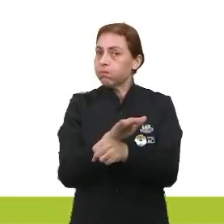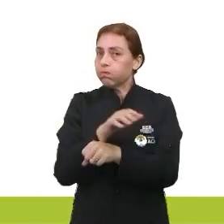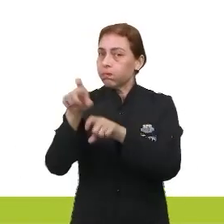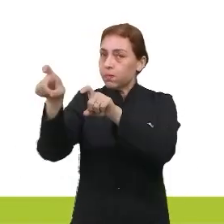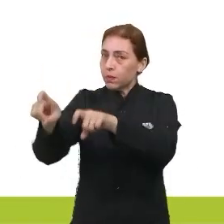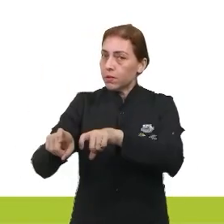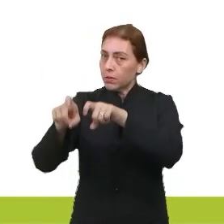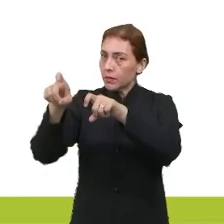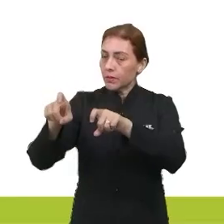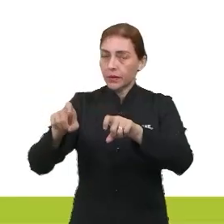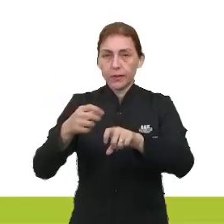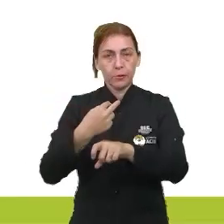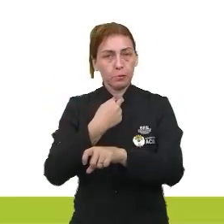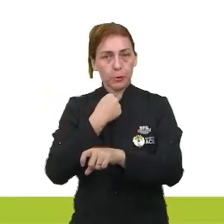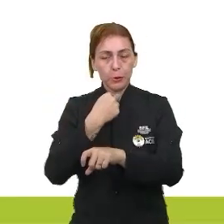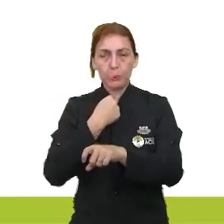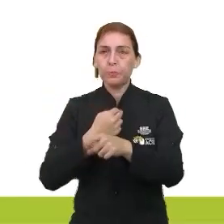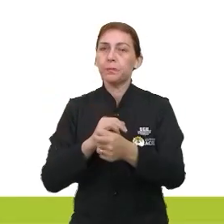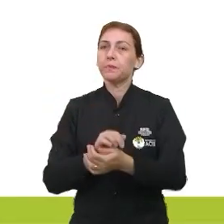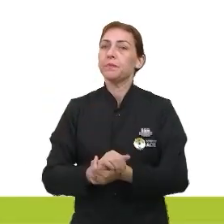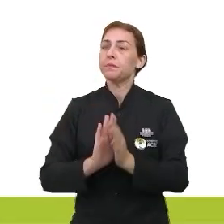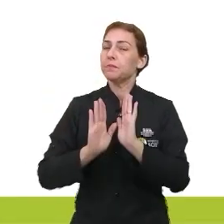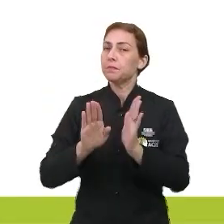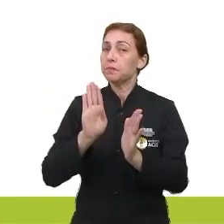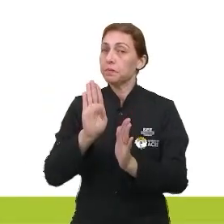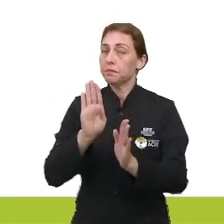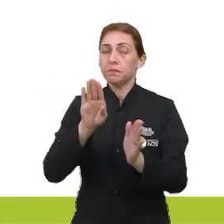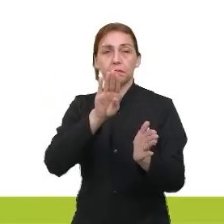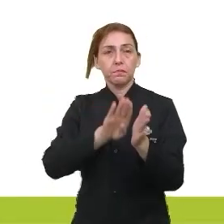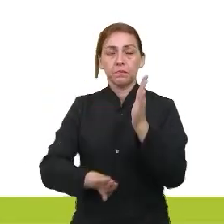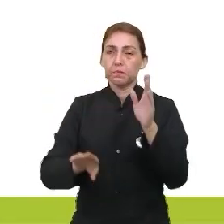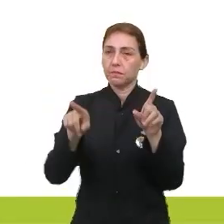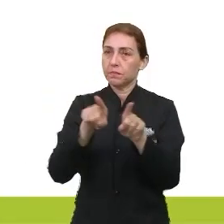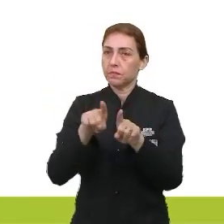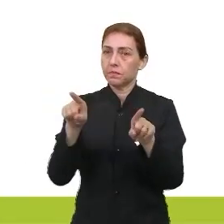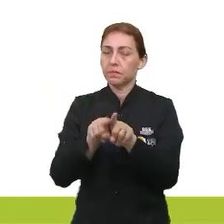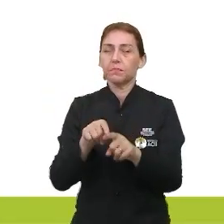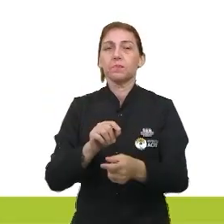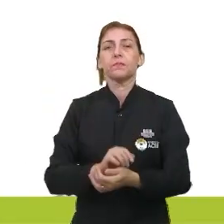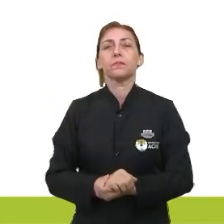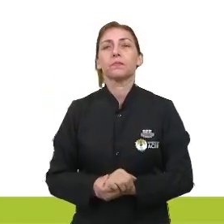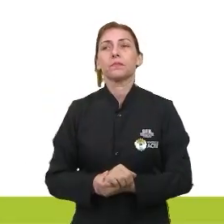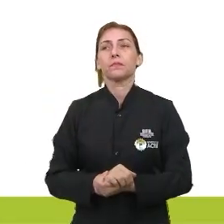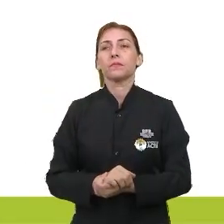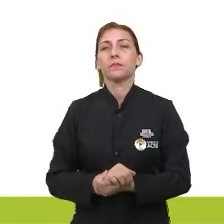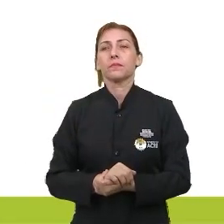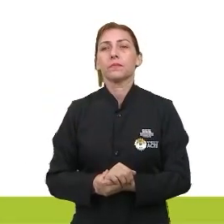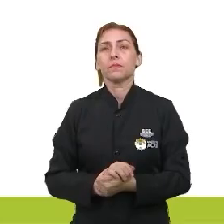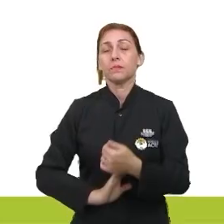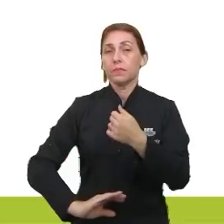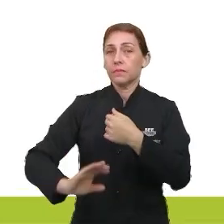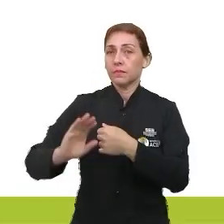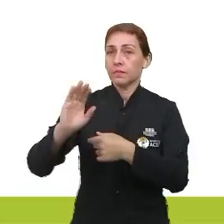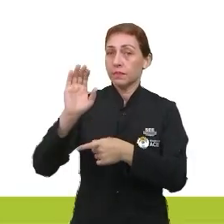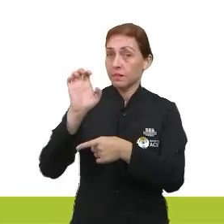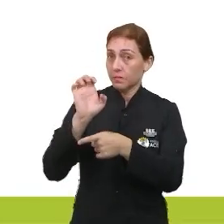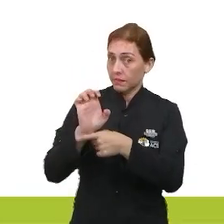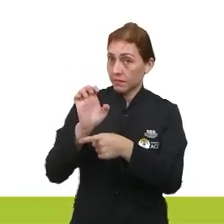O espaço agrário? Não pode, né? Então, já tirava aí a letra B. Vou agora para baixo. Letra